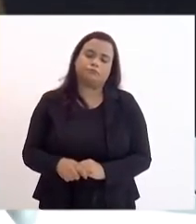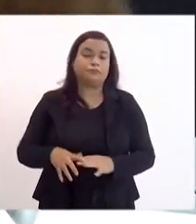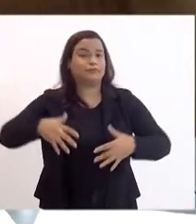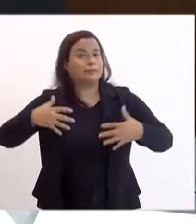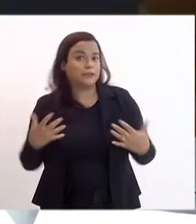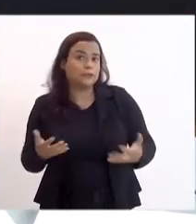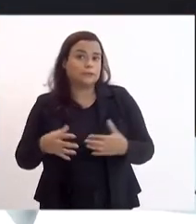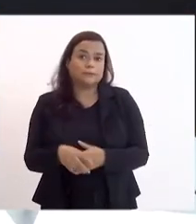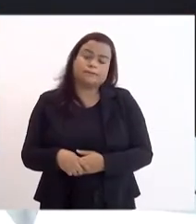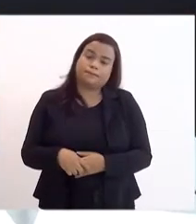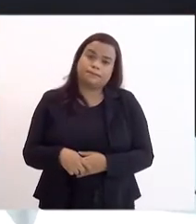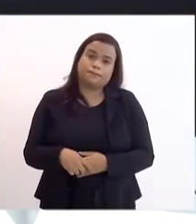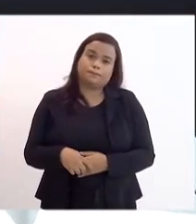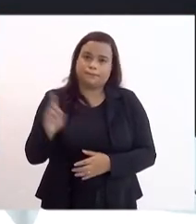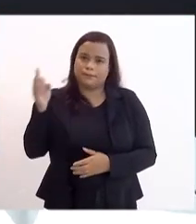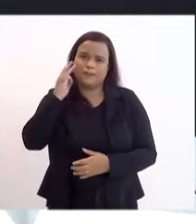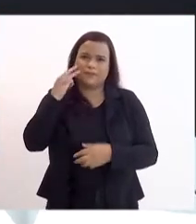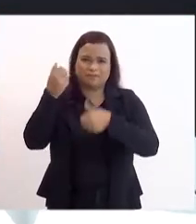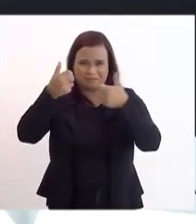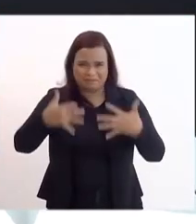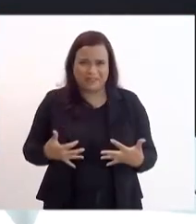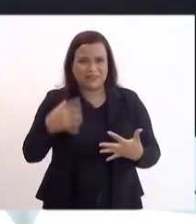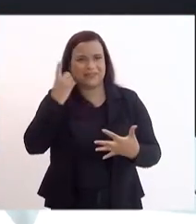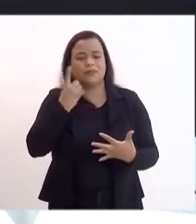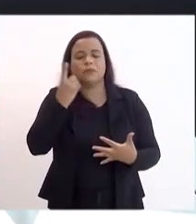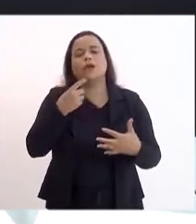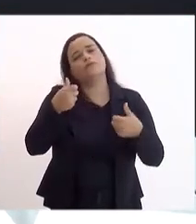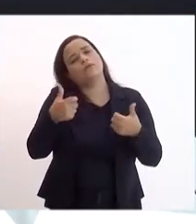Então, o deputado Valdeque, eu fiz